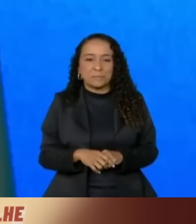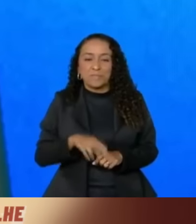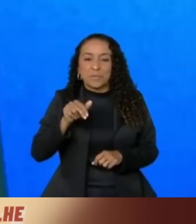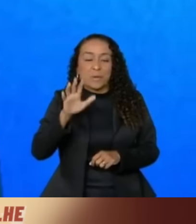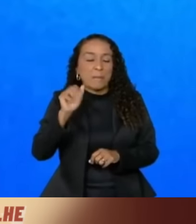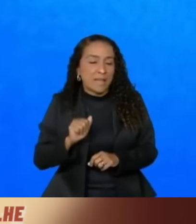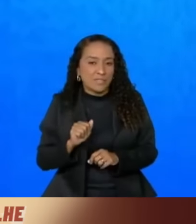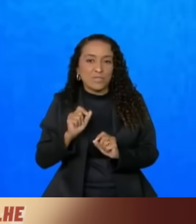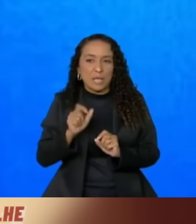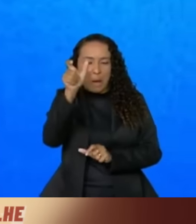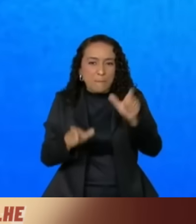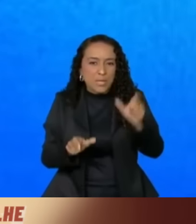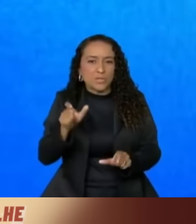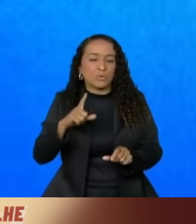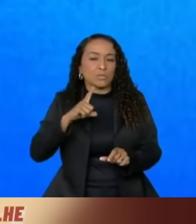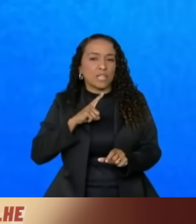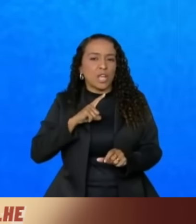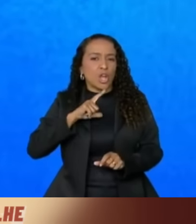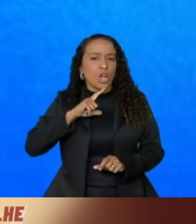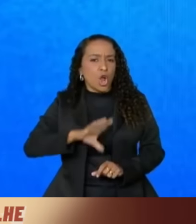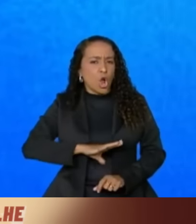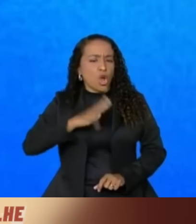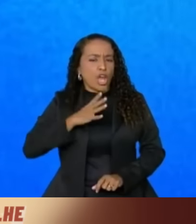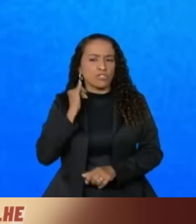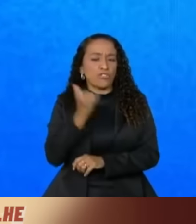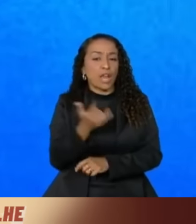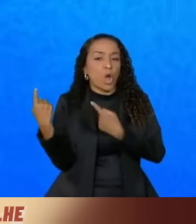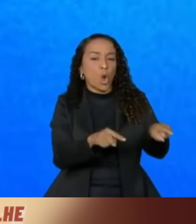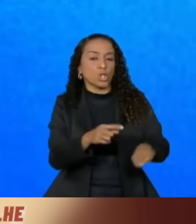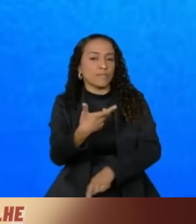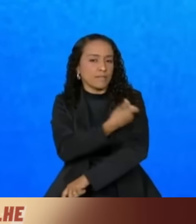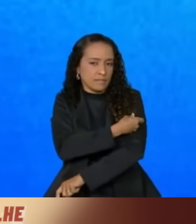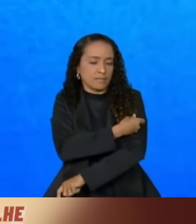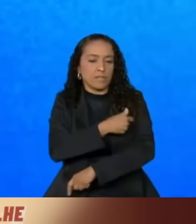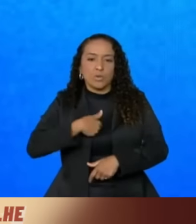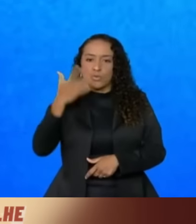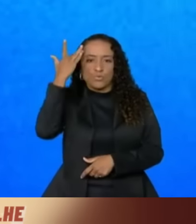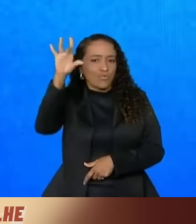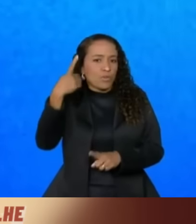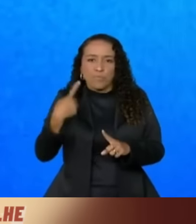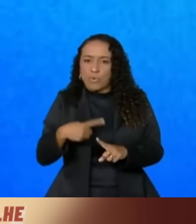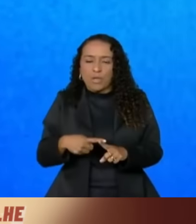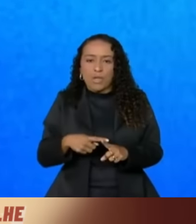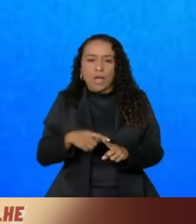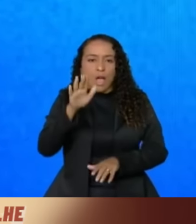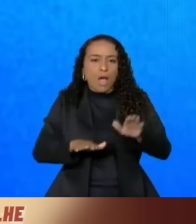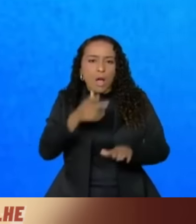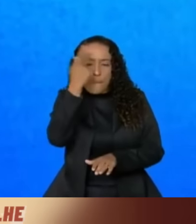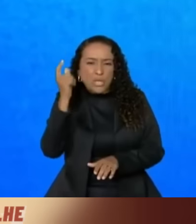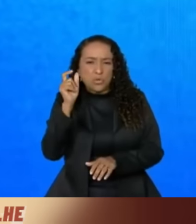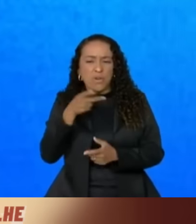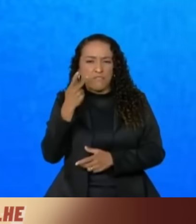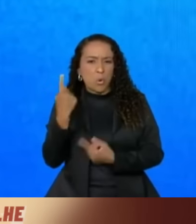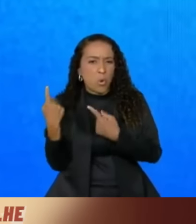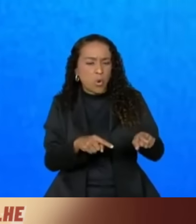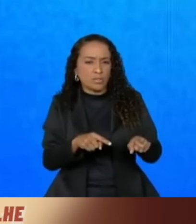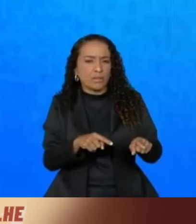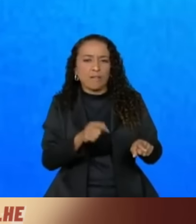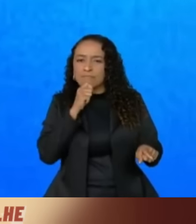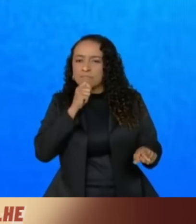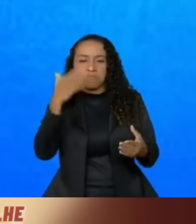nunca mais alguém tenha coragem de falar contra a vacina. E eu não sei porquê. Algumas pessoas que falaram ainda não